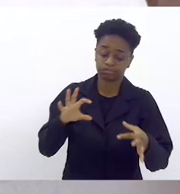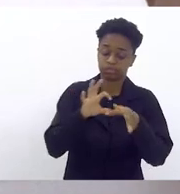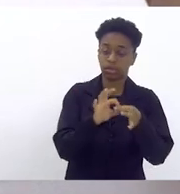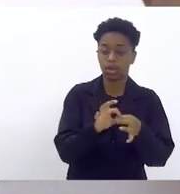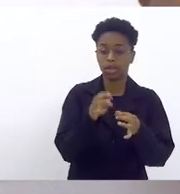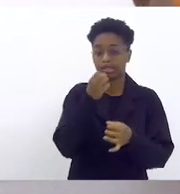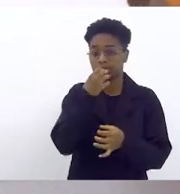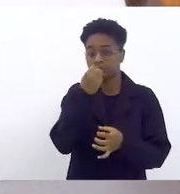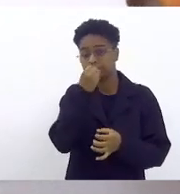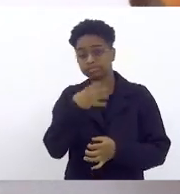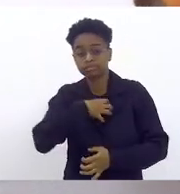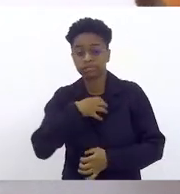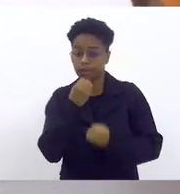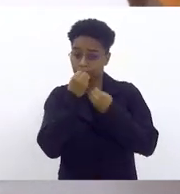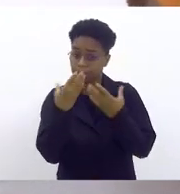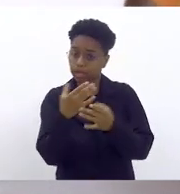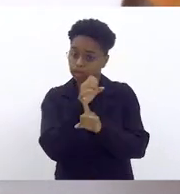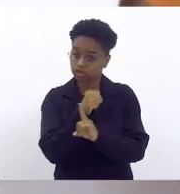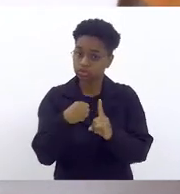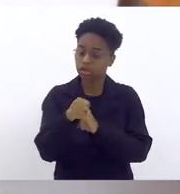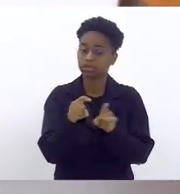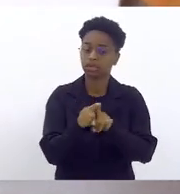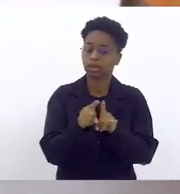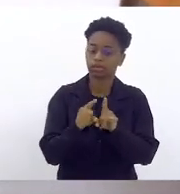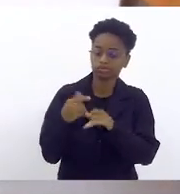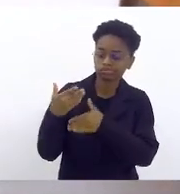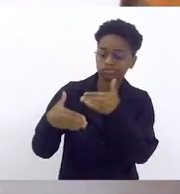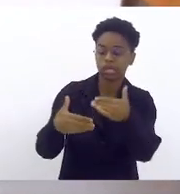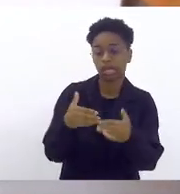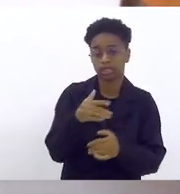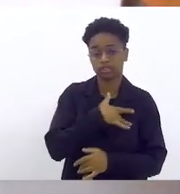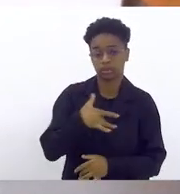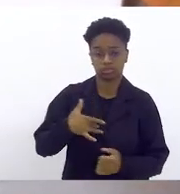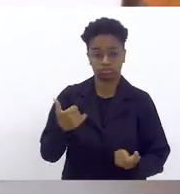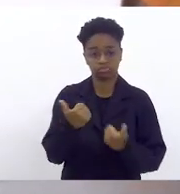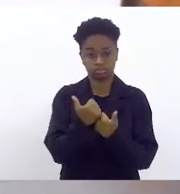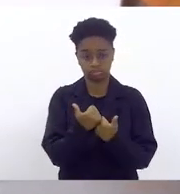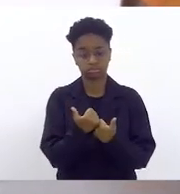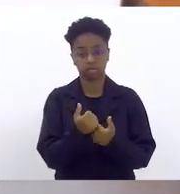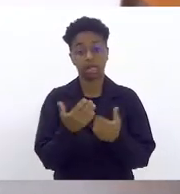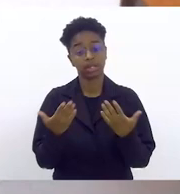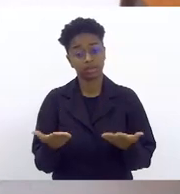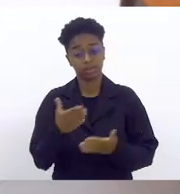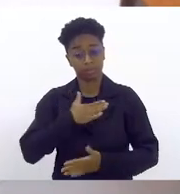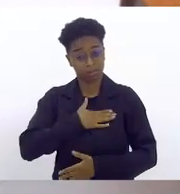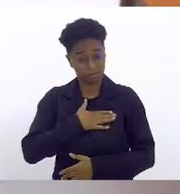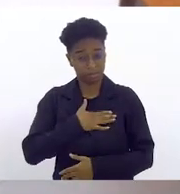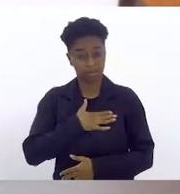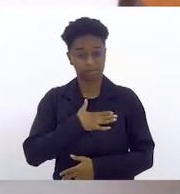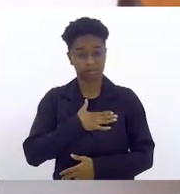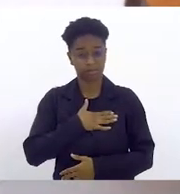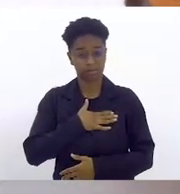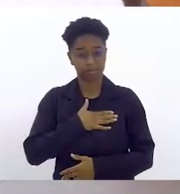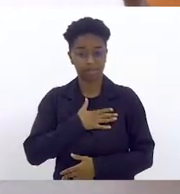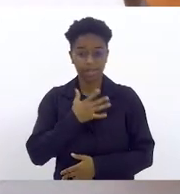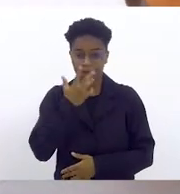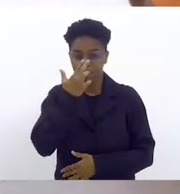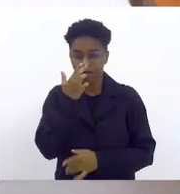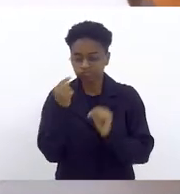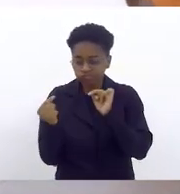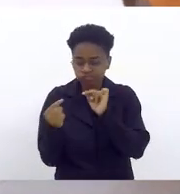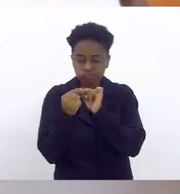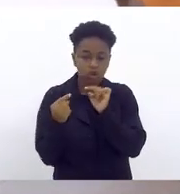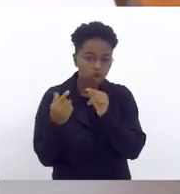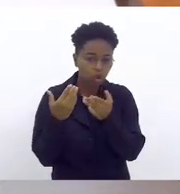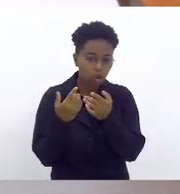e ao mesmo tempo poder fazer o desenvolvimento econômico então isso para mim é música para os meus ouvidos